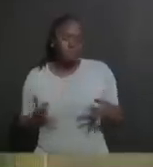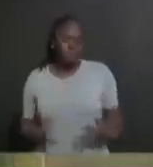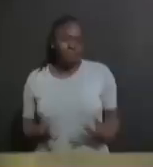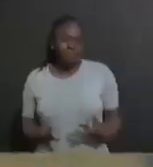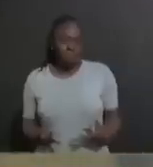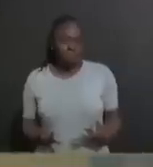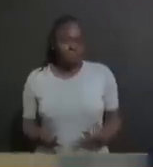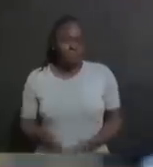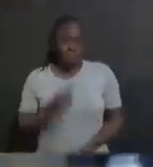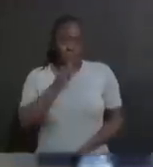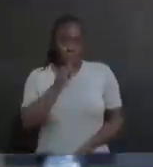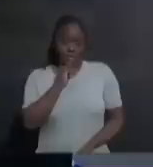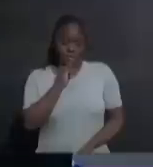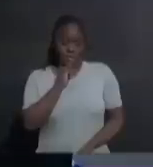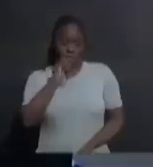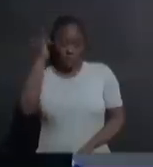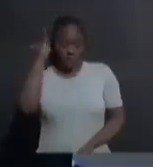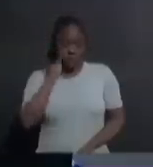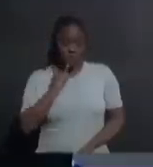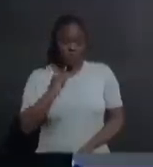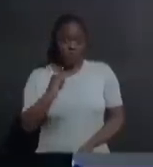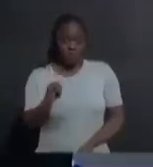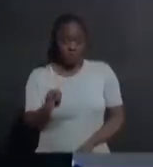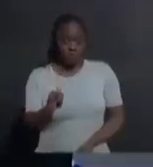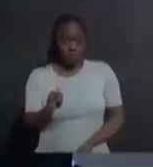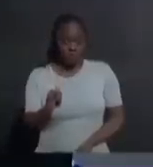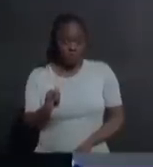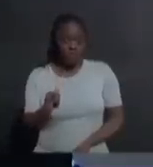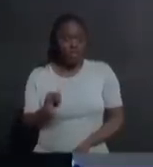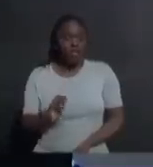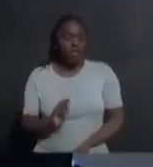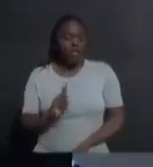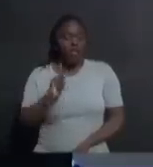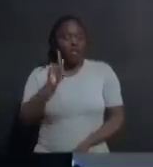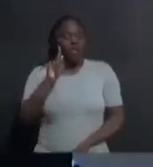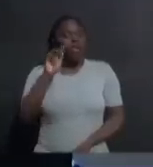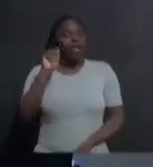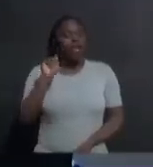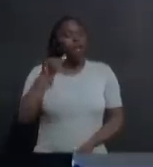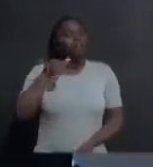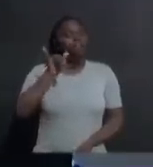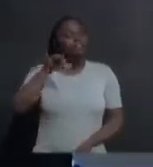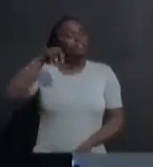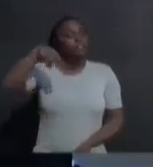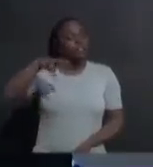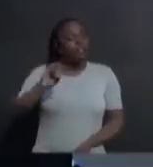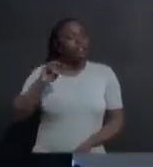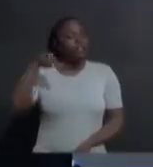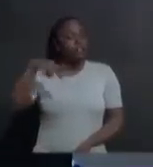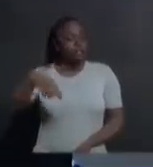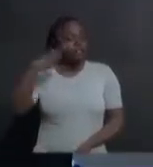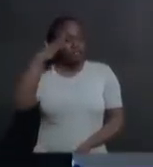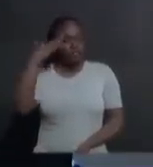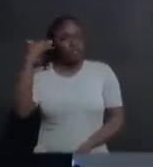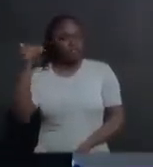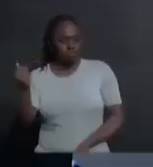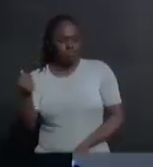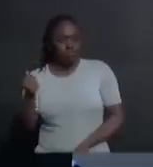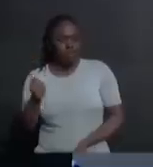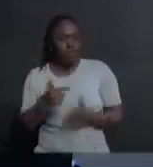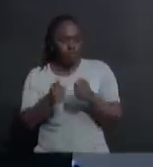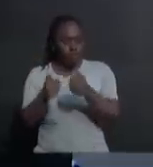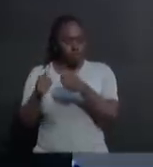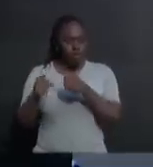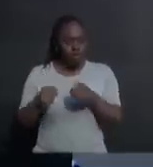Ele quer usar, por exemplo, profeta gamer. Gente, você sabia que os jogos hoje vendem muito mais do